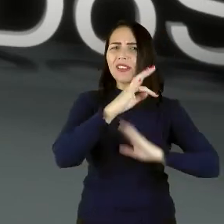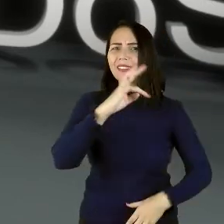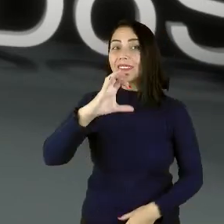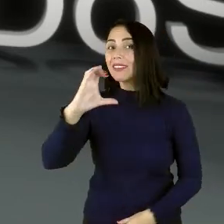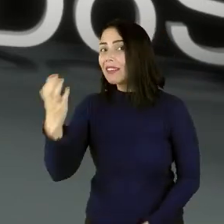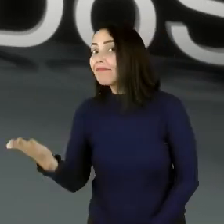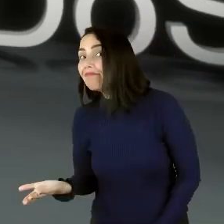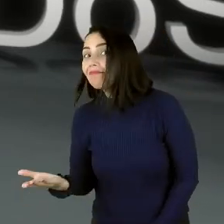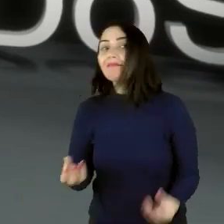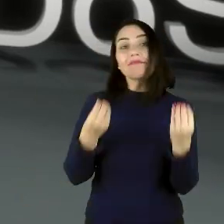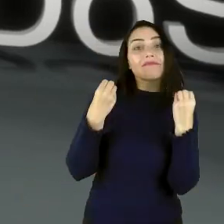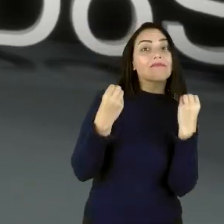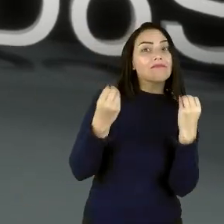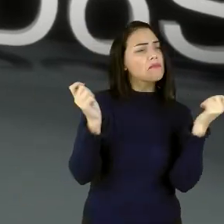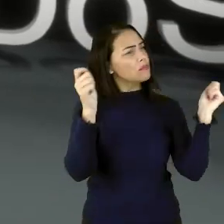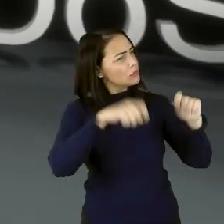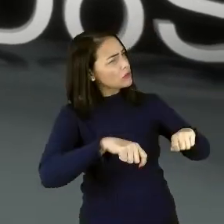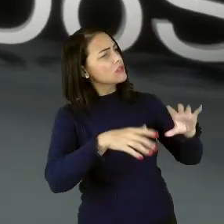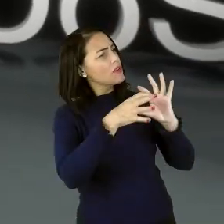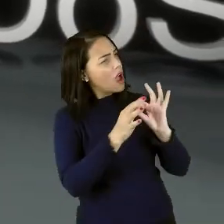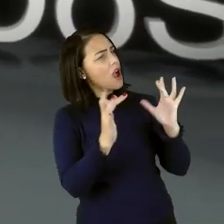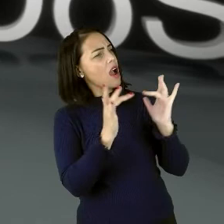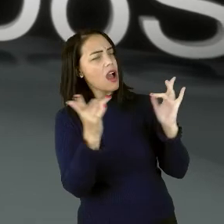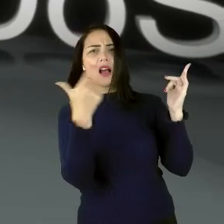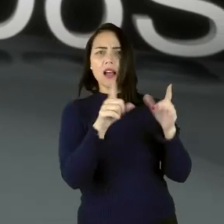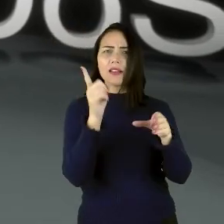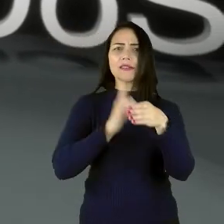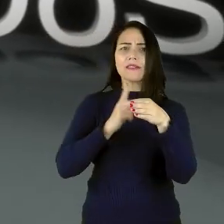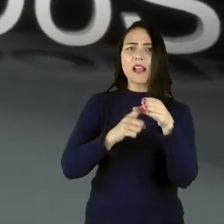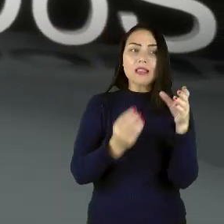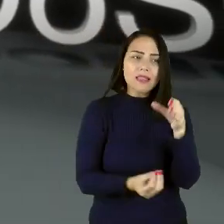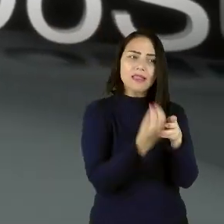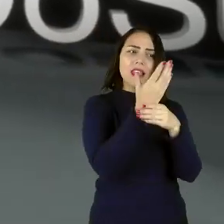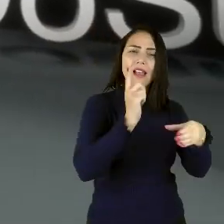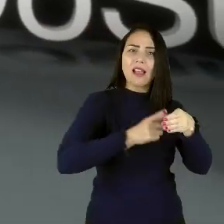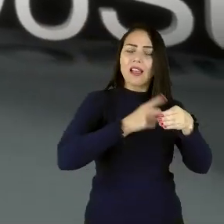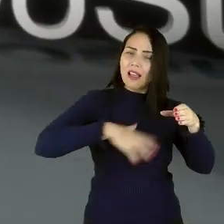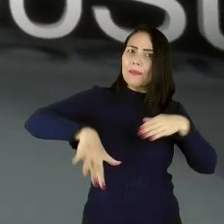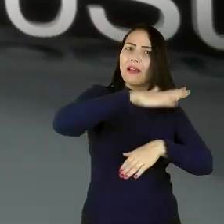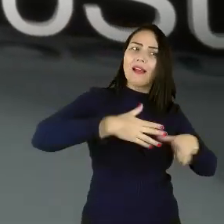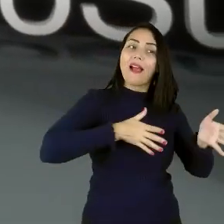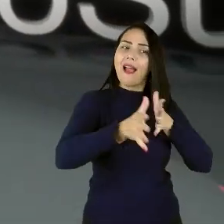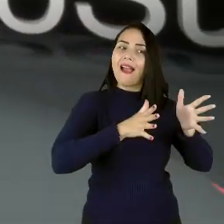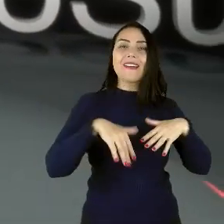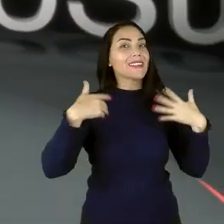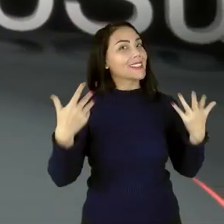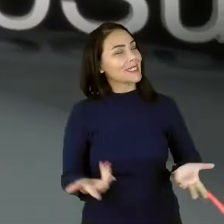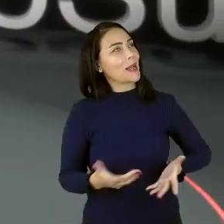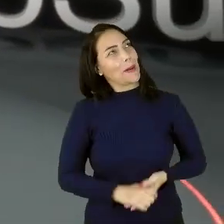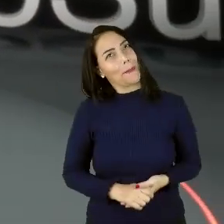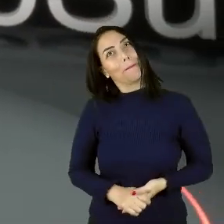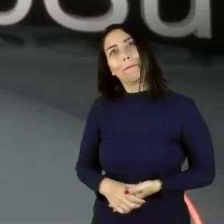de TCC? Como que seria possível reconectar a cidade e, ao mesmo tempo, criar espaços acessíveis?